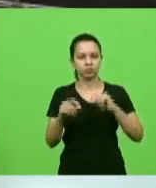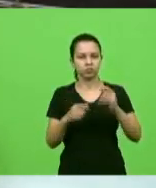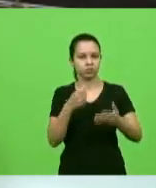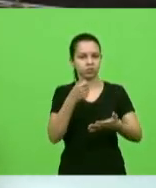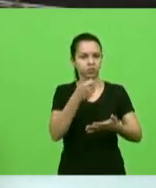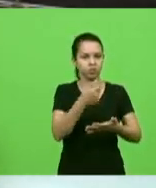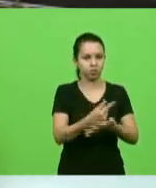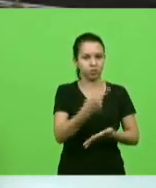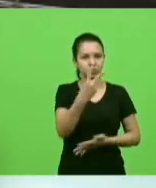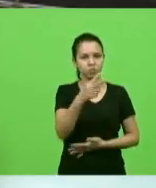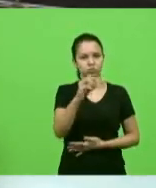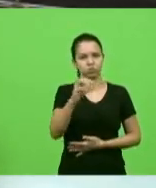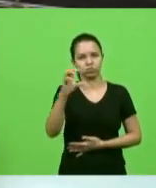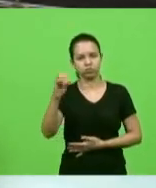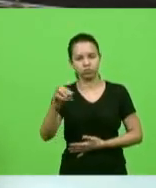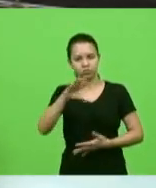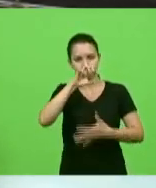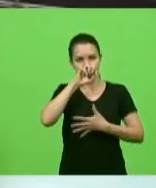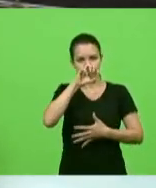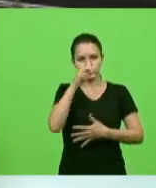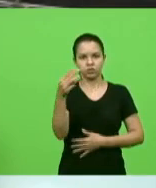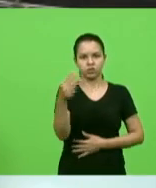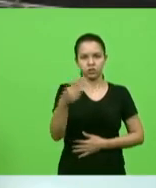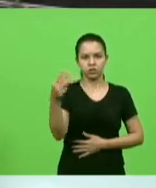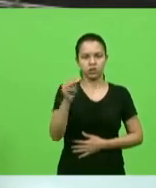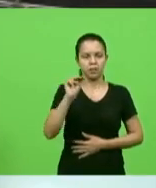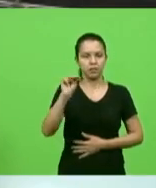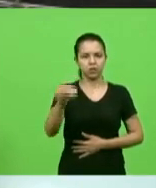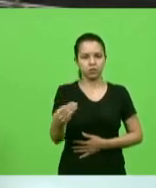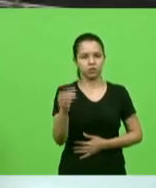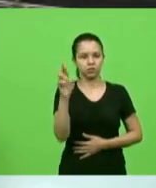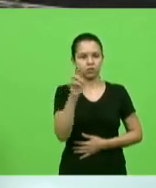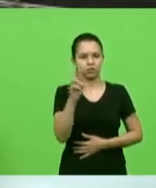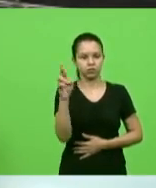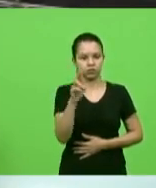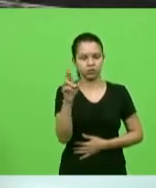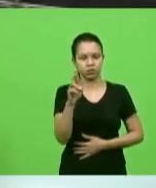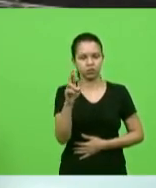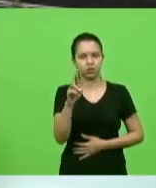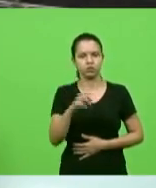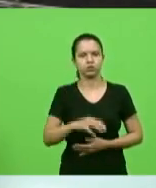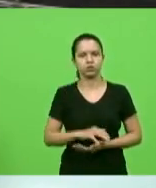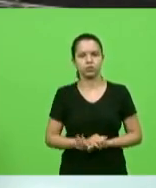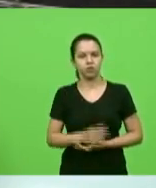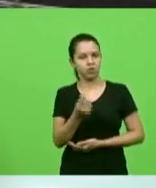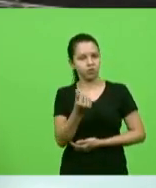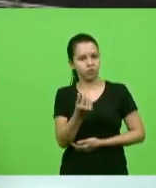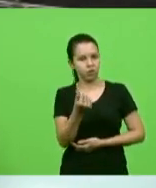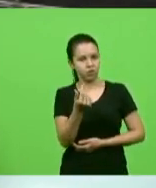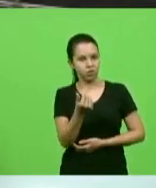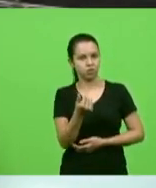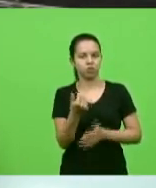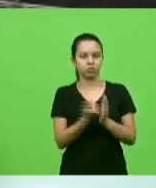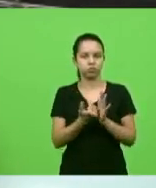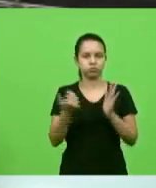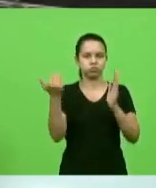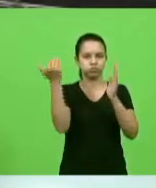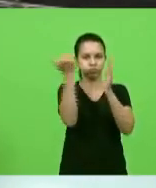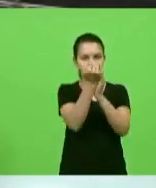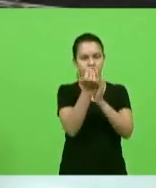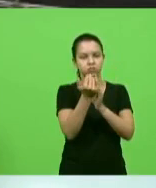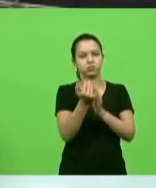compra de 200 respiradores por 33 milhões de reais feita atópicas o valor estará metrô superfaturados